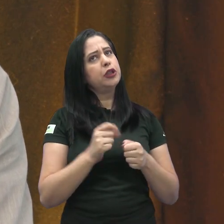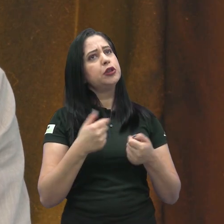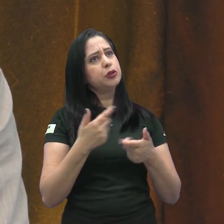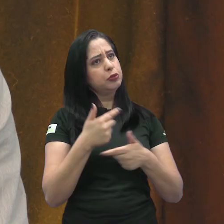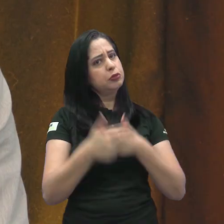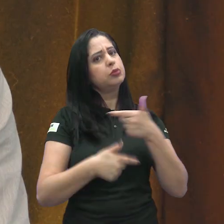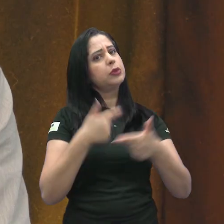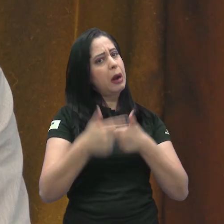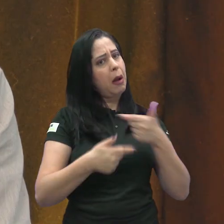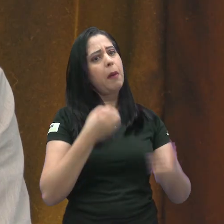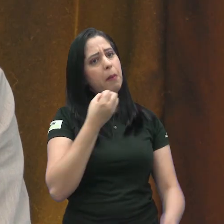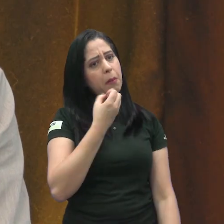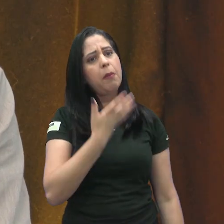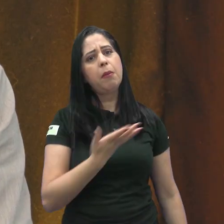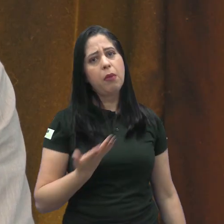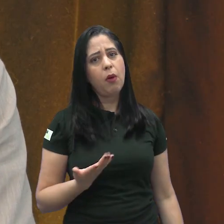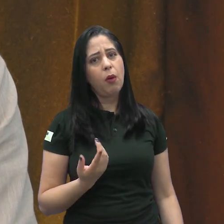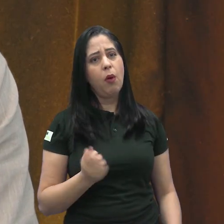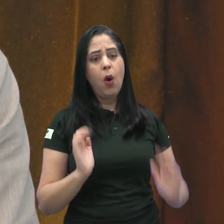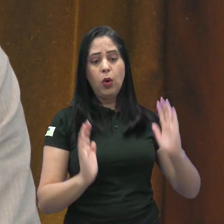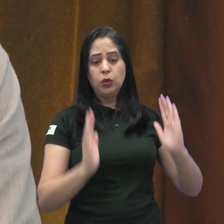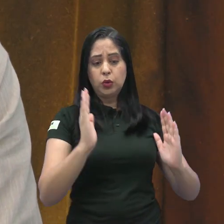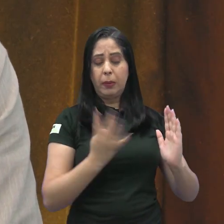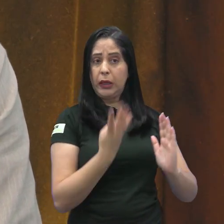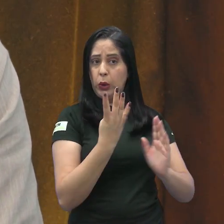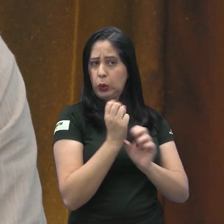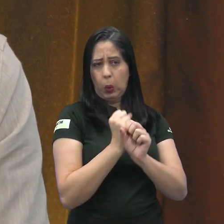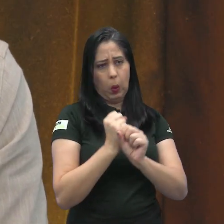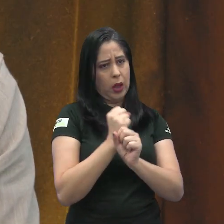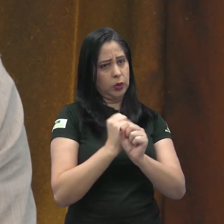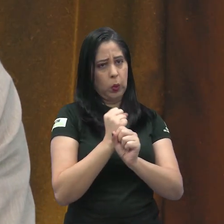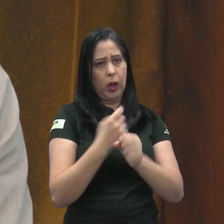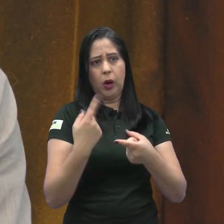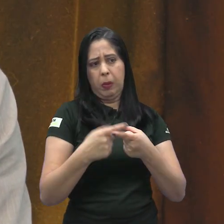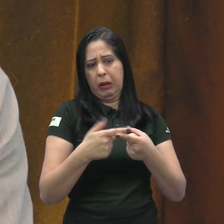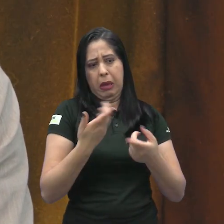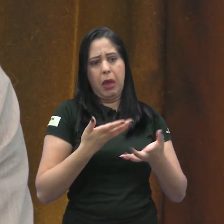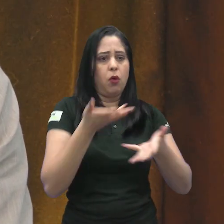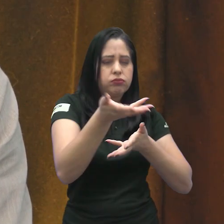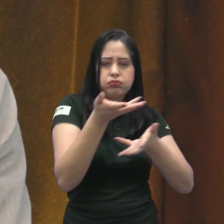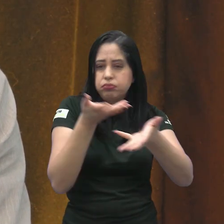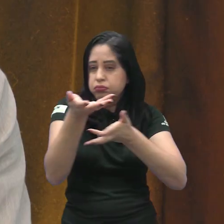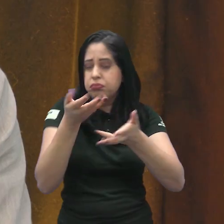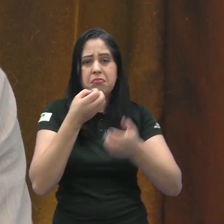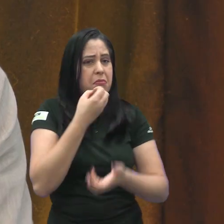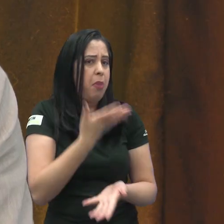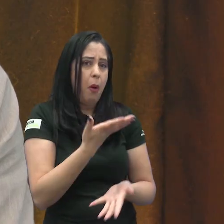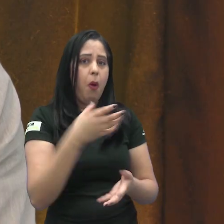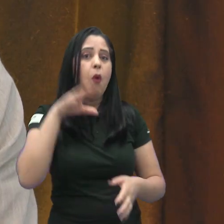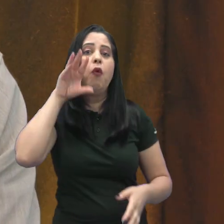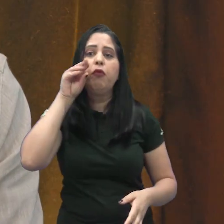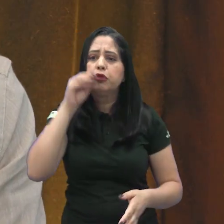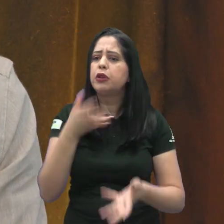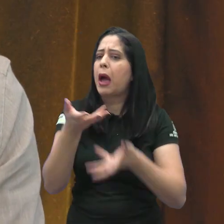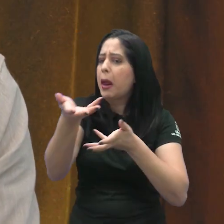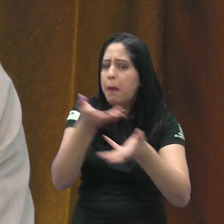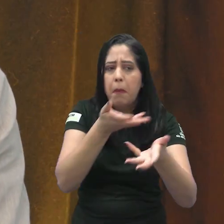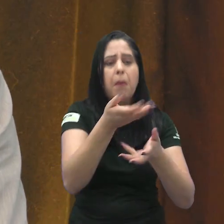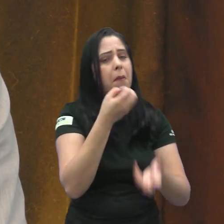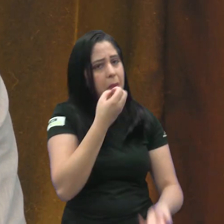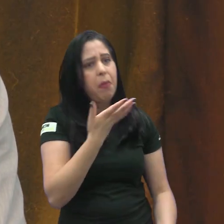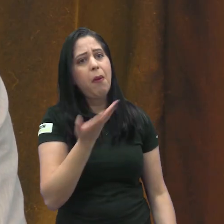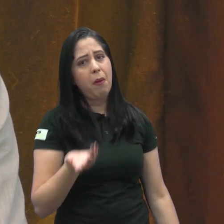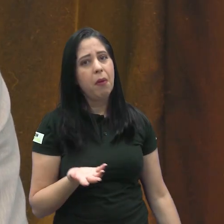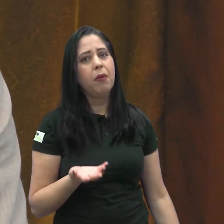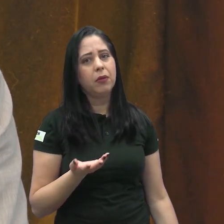4 anos, eu tive muito bom relacionamento com os vereadores aqui dentro, com os funcionários da